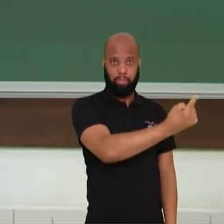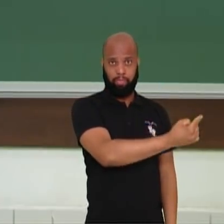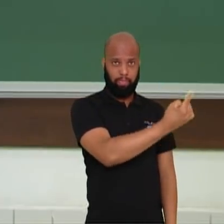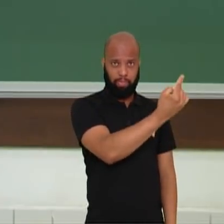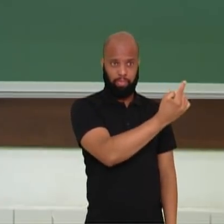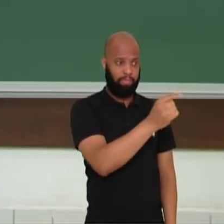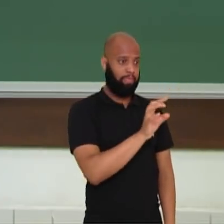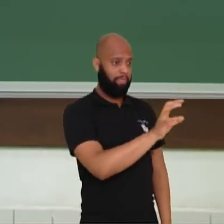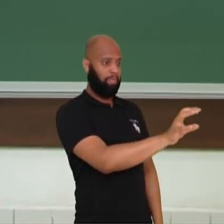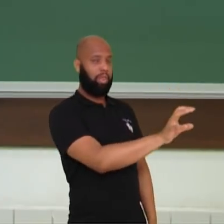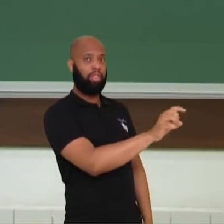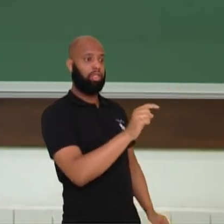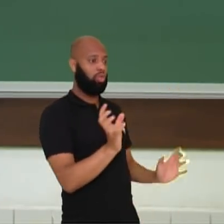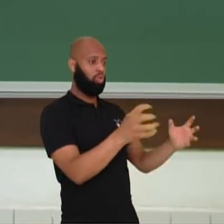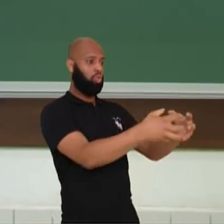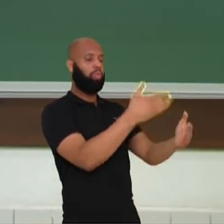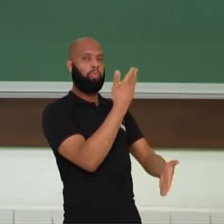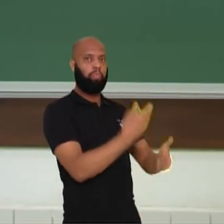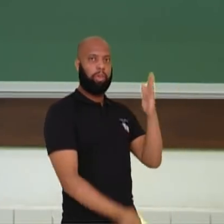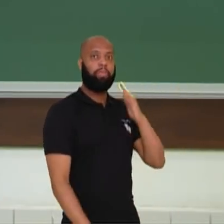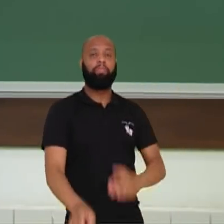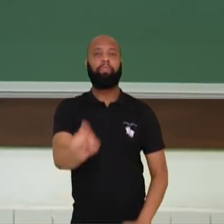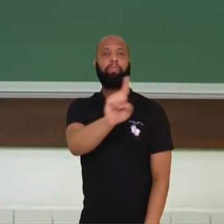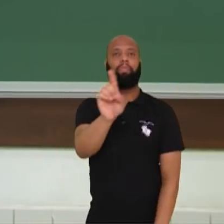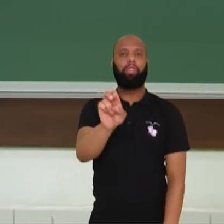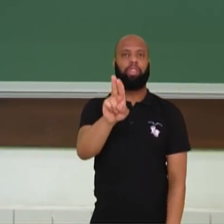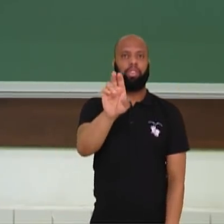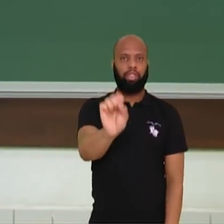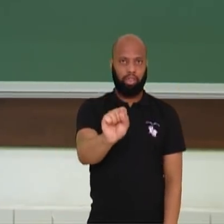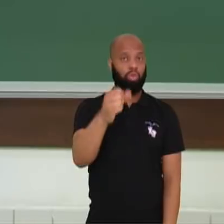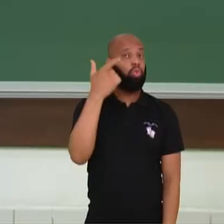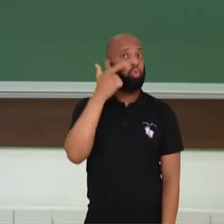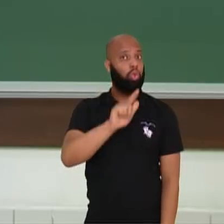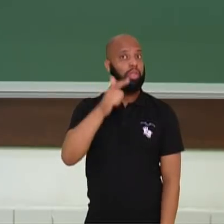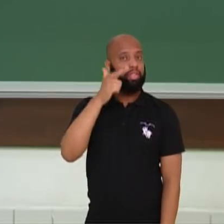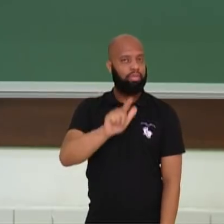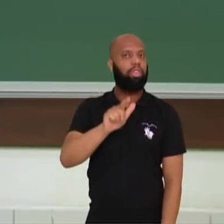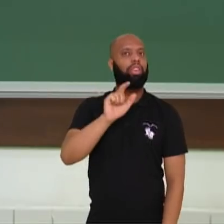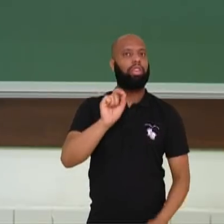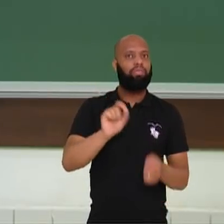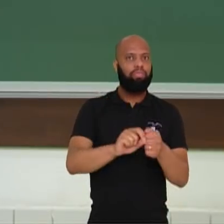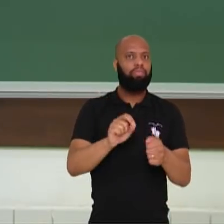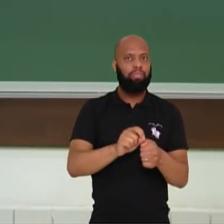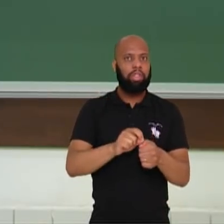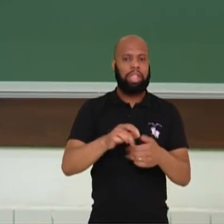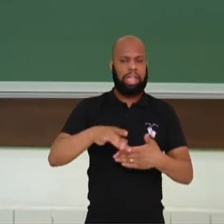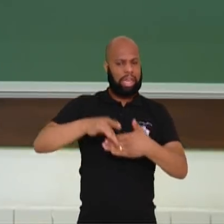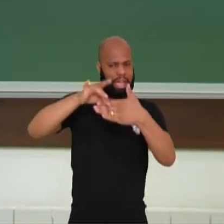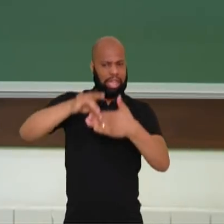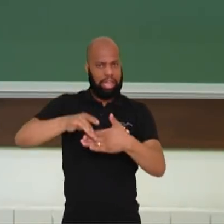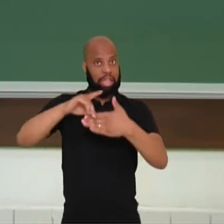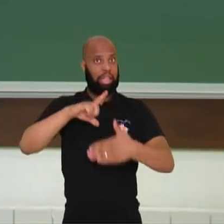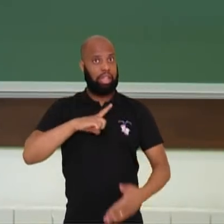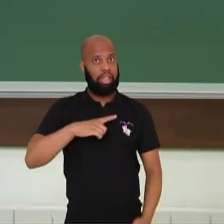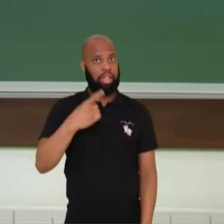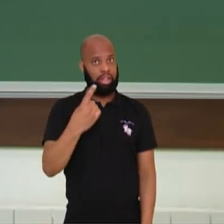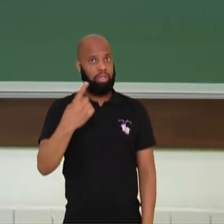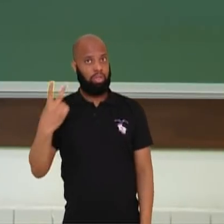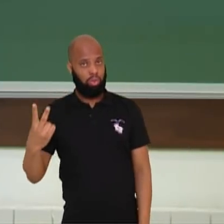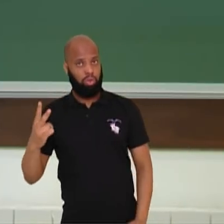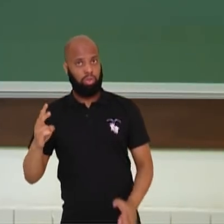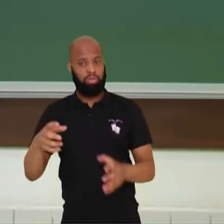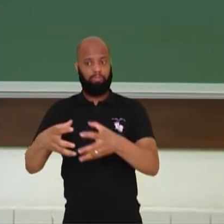Os titãs são derrotados. E Zeus lidera esses deuses, em especial 12 grandes,